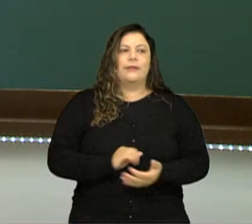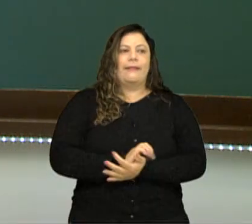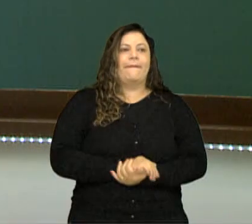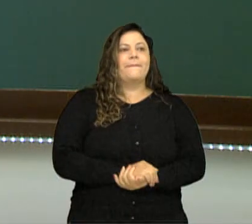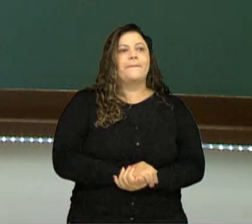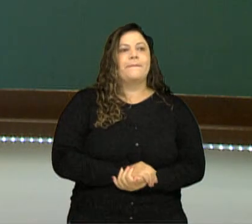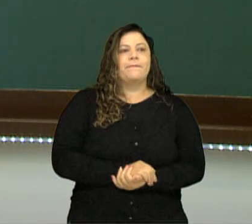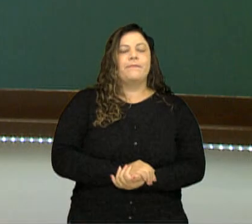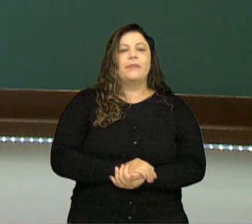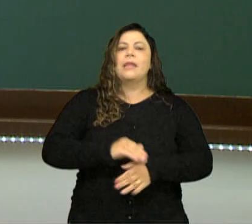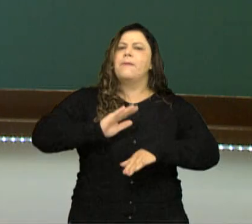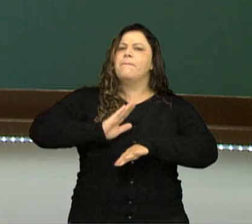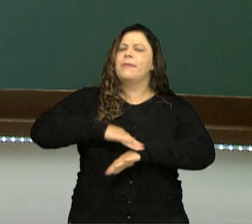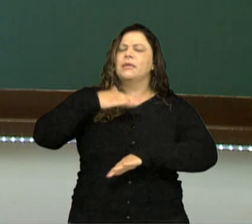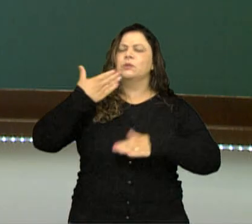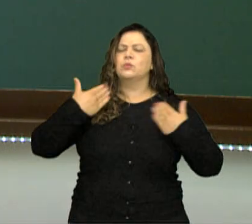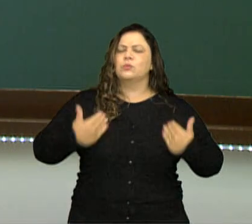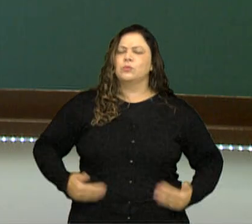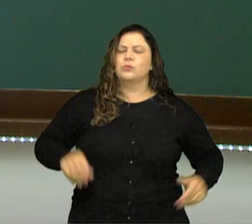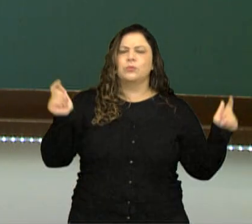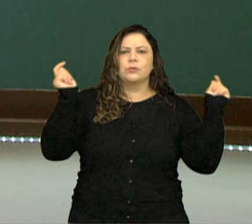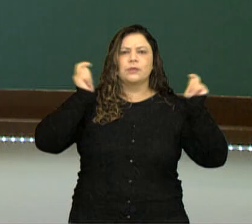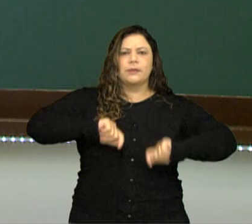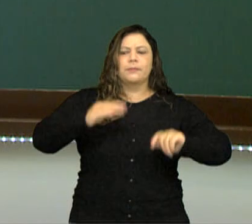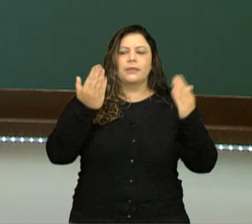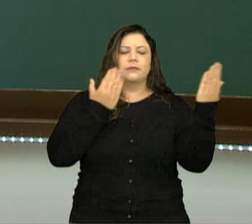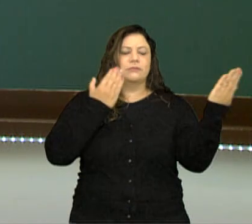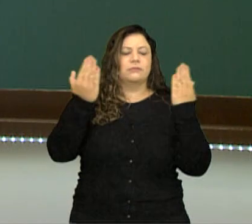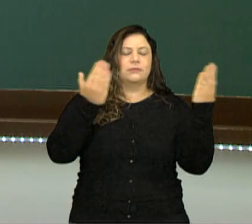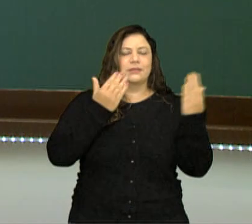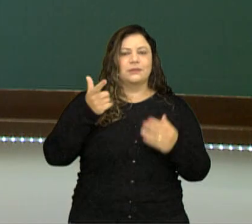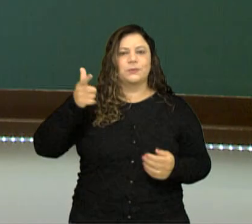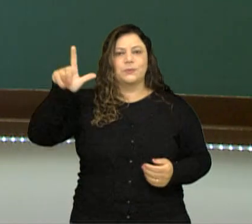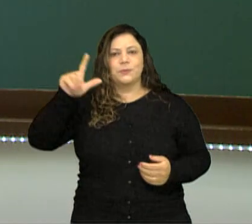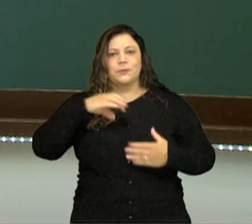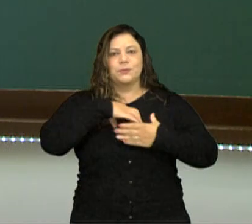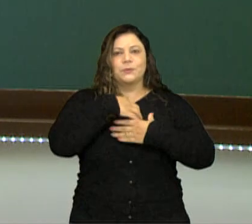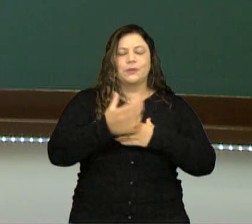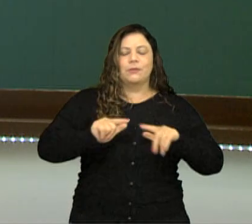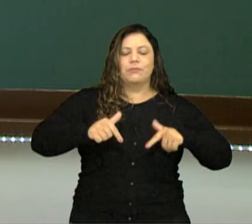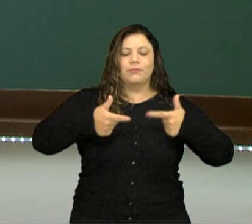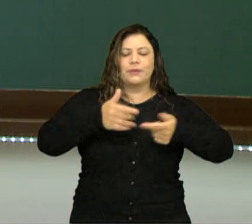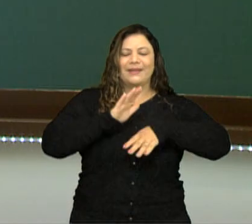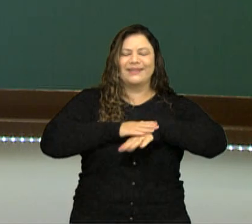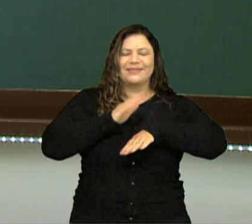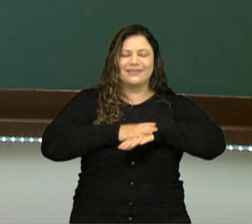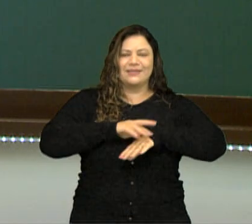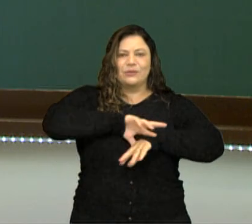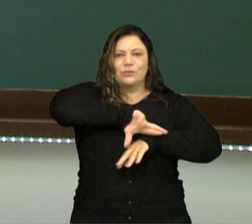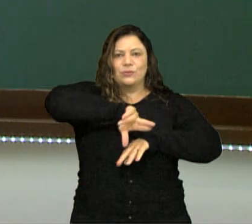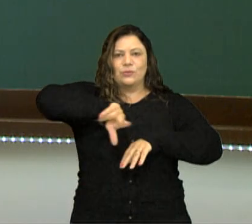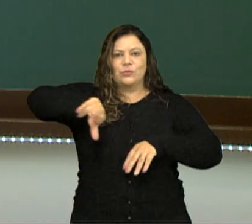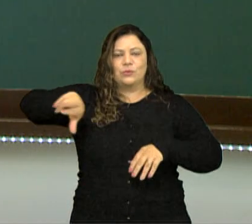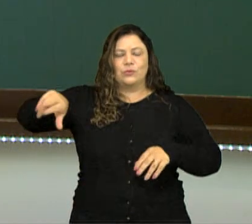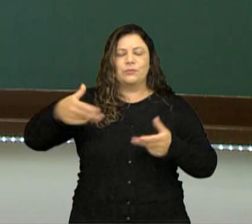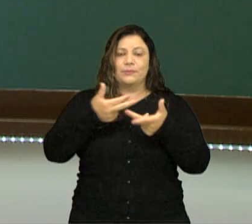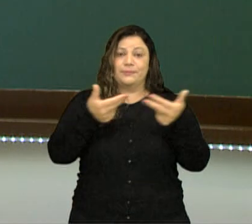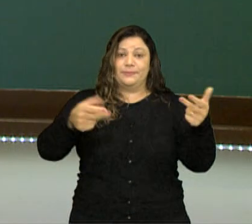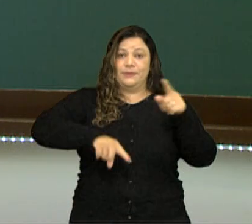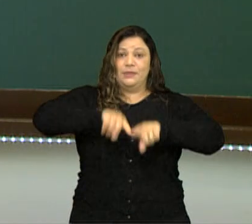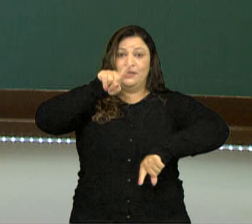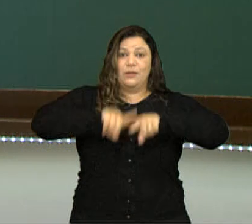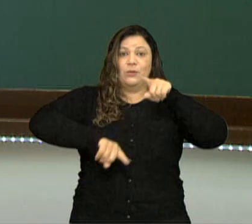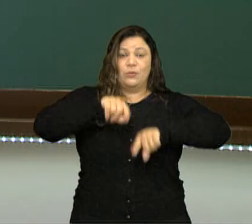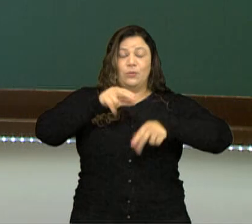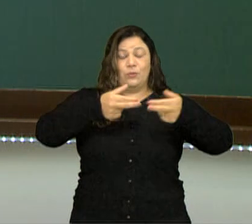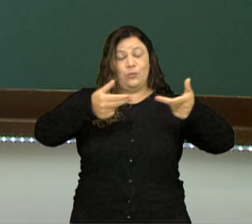Quanto mais um corpo é capaz, em comparação com outros, de agir simultaneamente sobre um número maior de coisas, ou